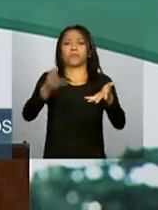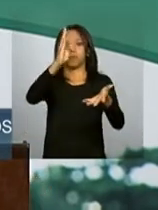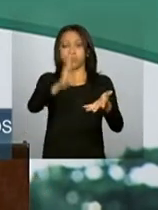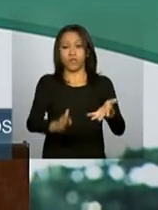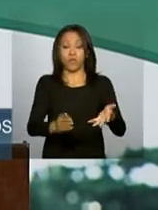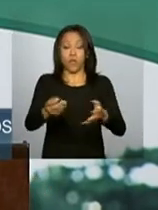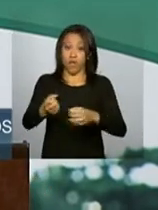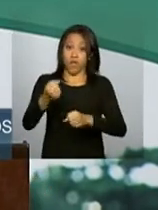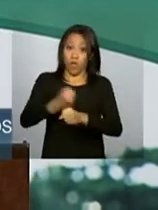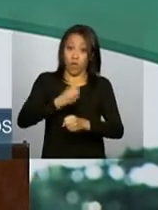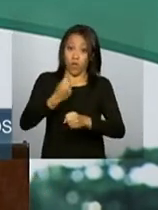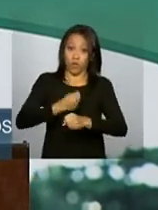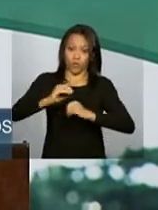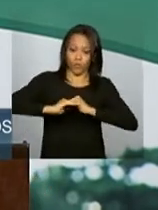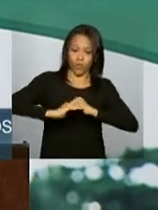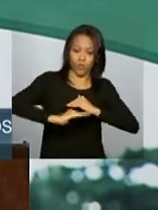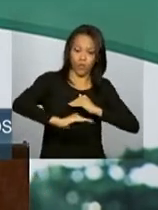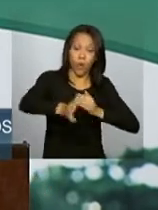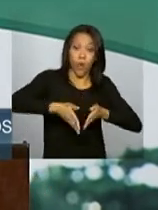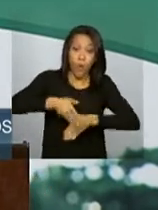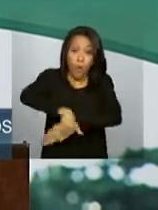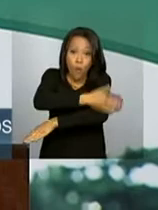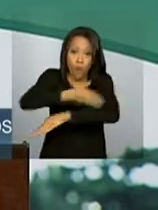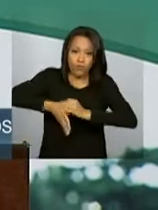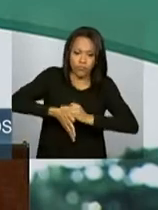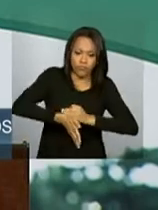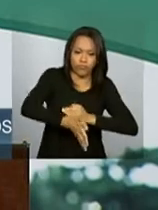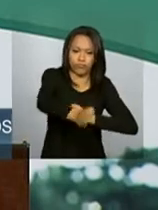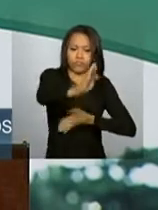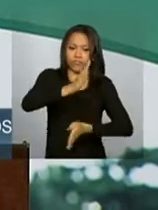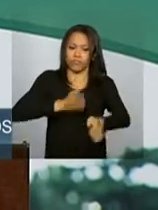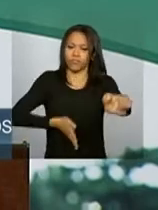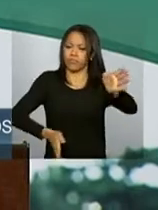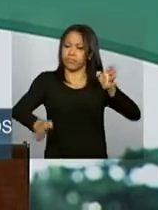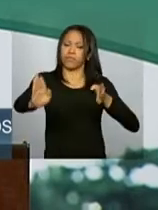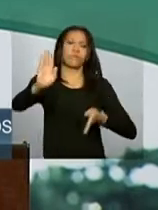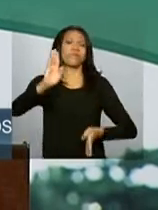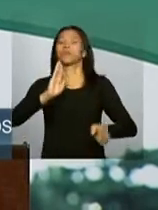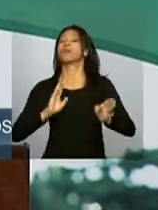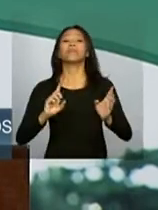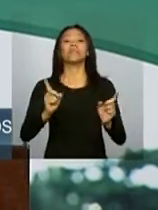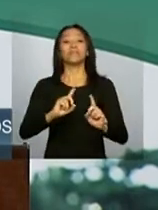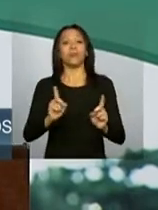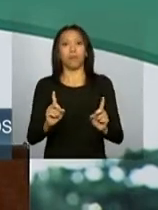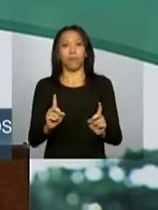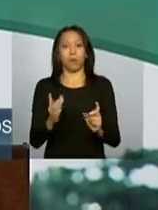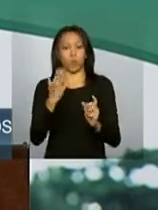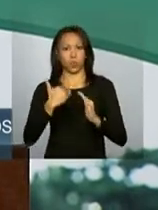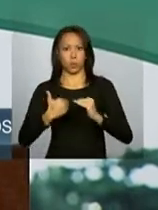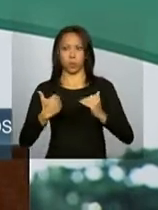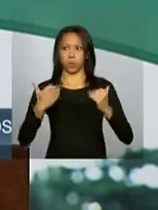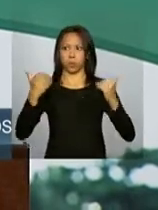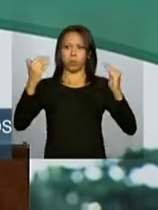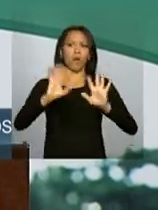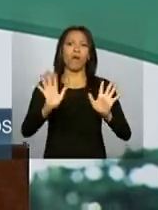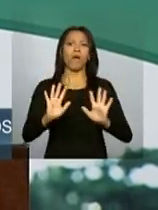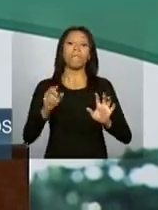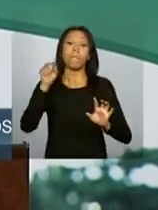Pavimentar ruas com calçadas por todo o país não é faraônico. Mas é lá, nessas